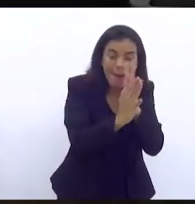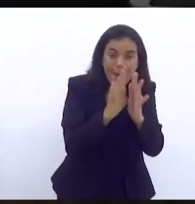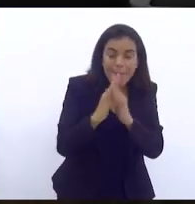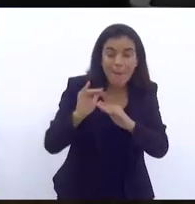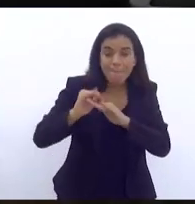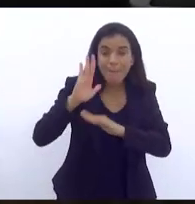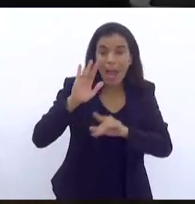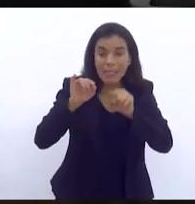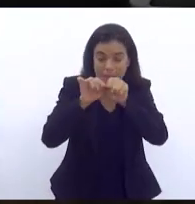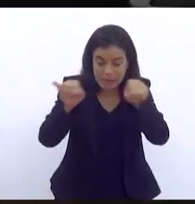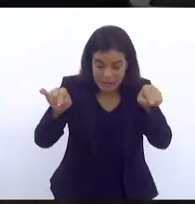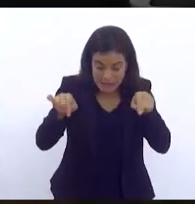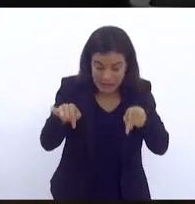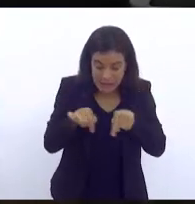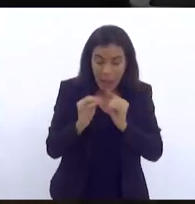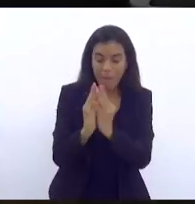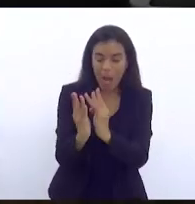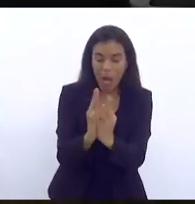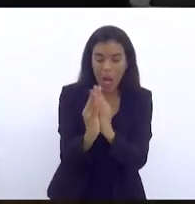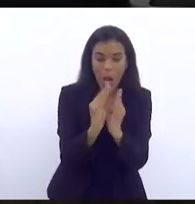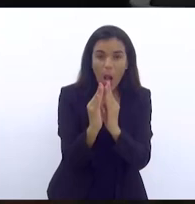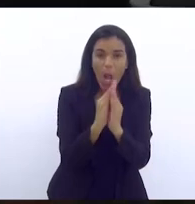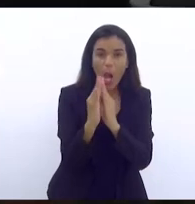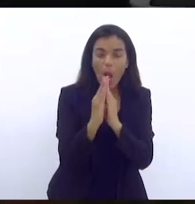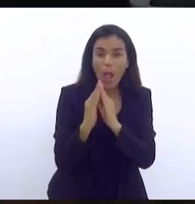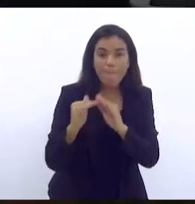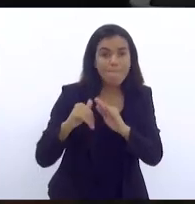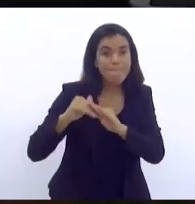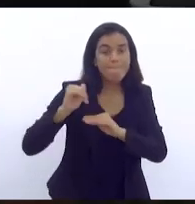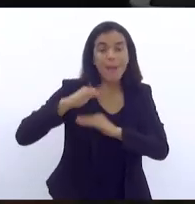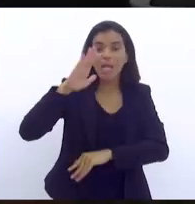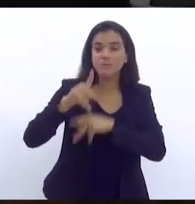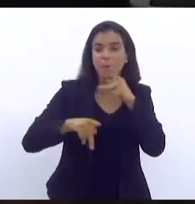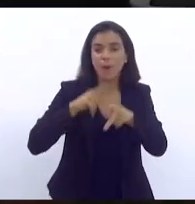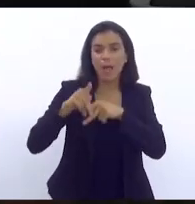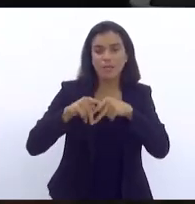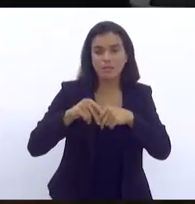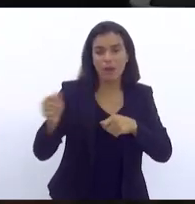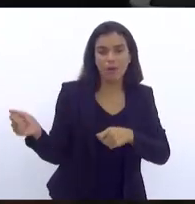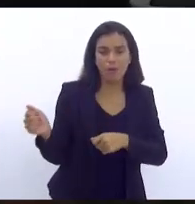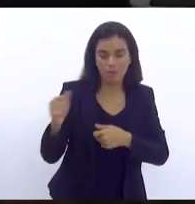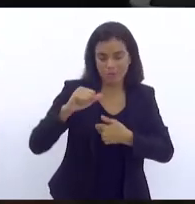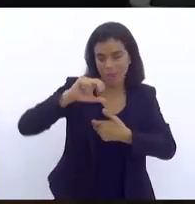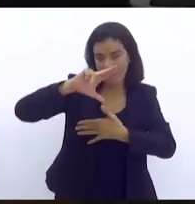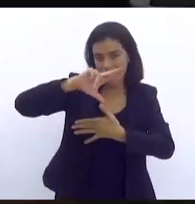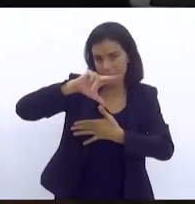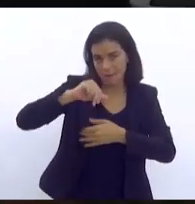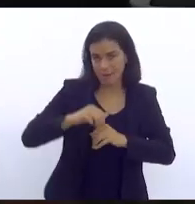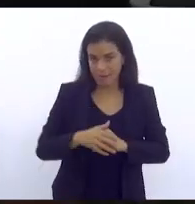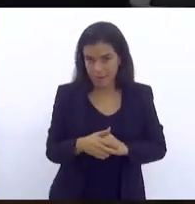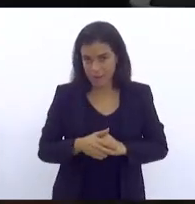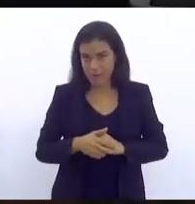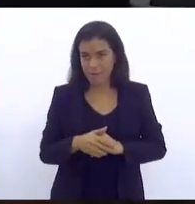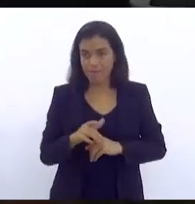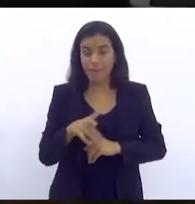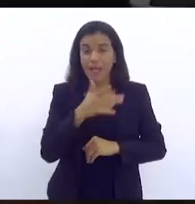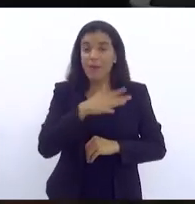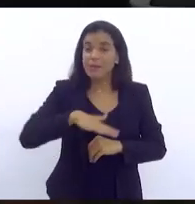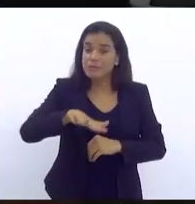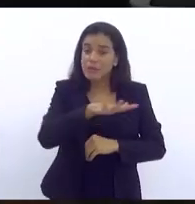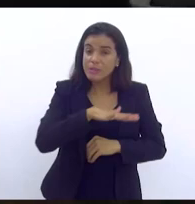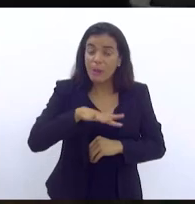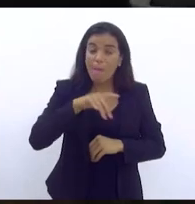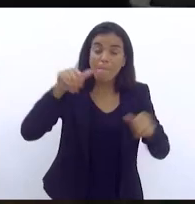América Latina não é por acaso que São João de Meriti figura entre os 20 municípios do Brasil com pior